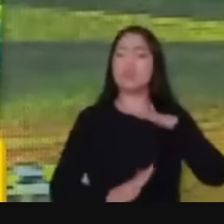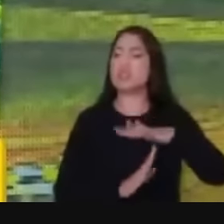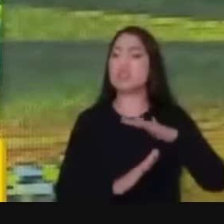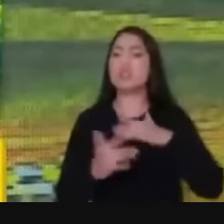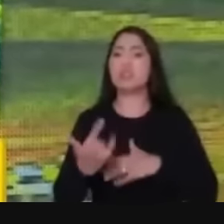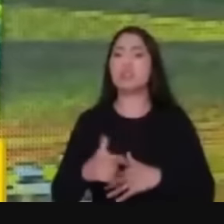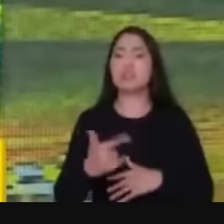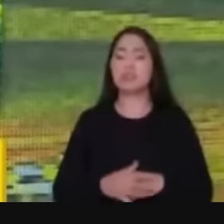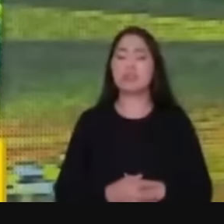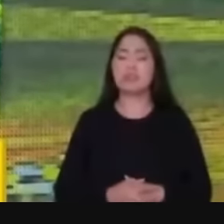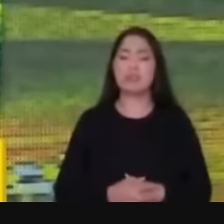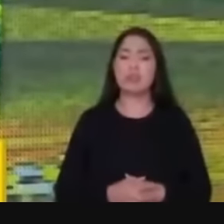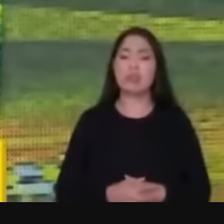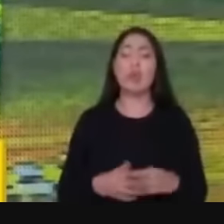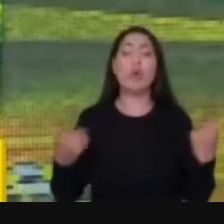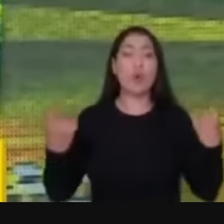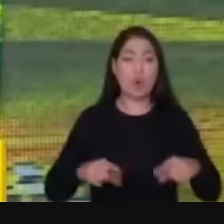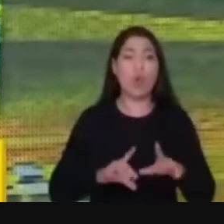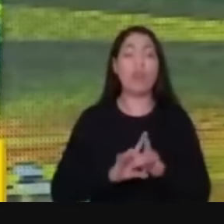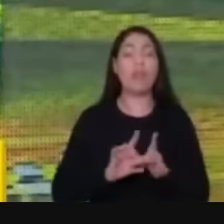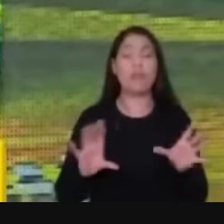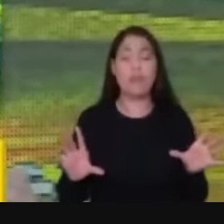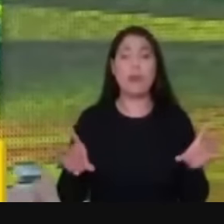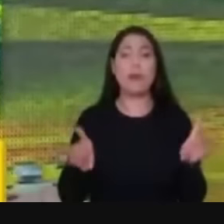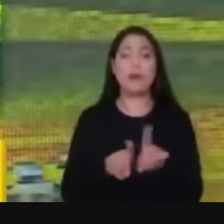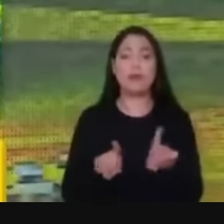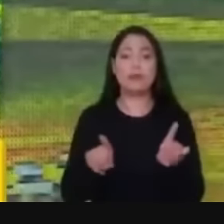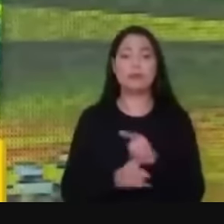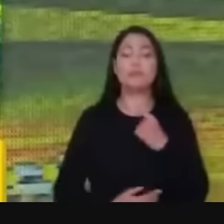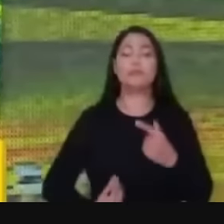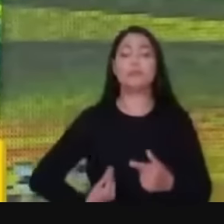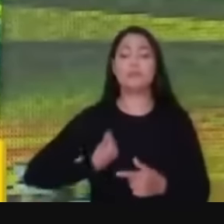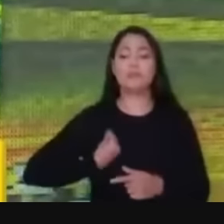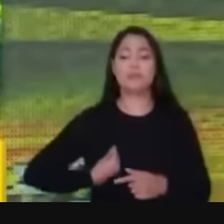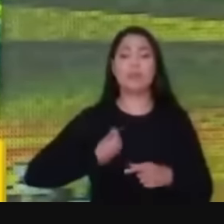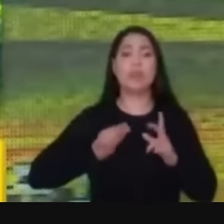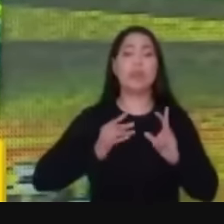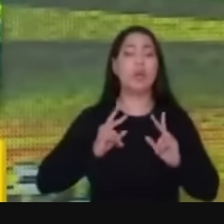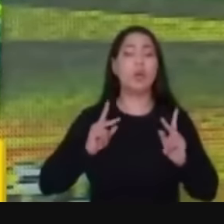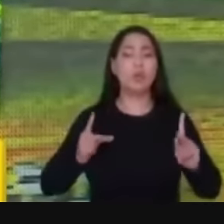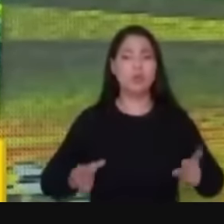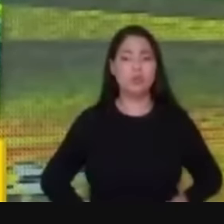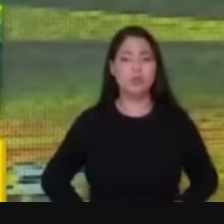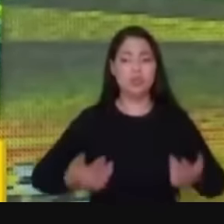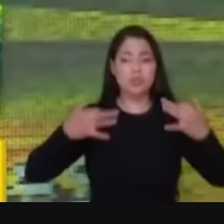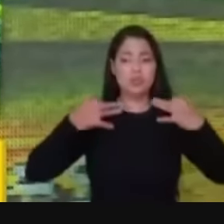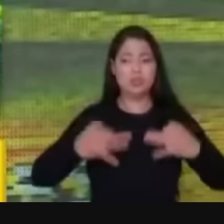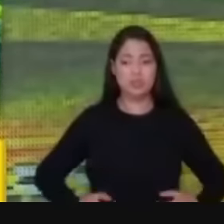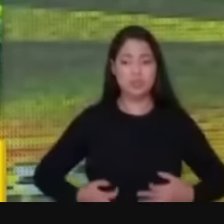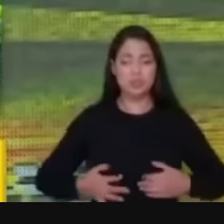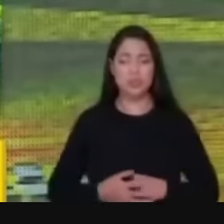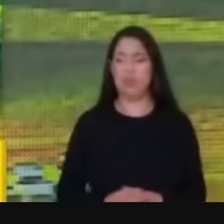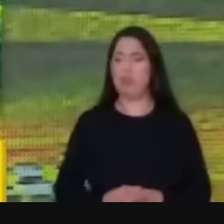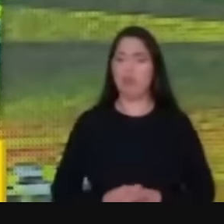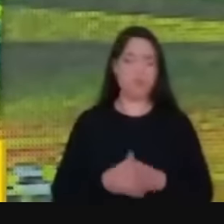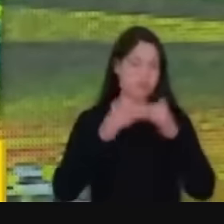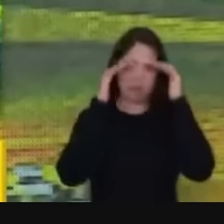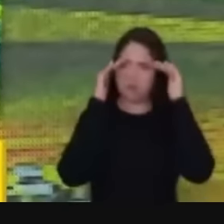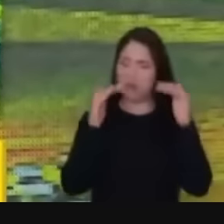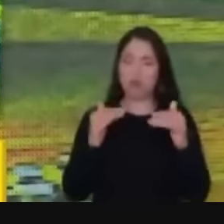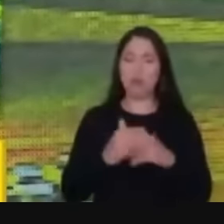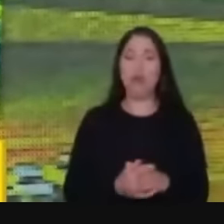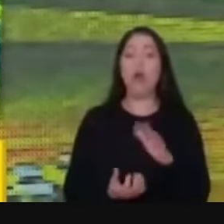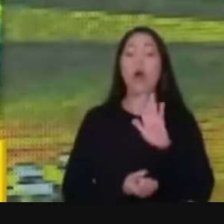ferindo não só a democracia, mas a dignidade das pessoas, causando o aumento de morte